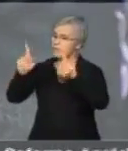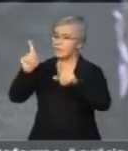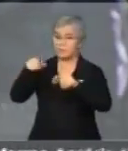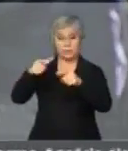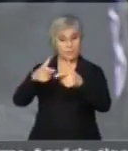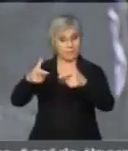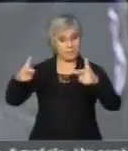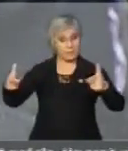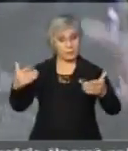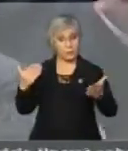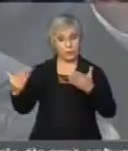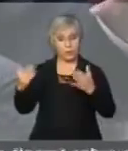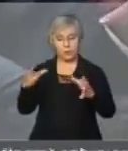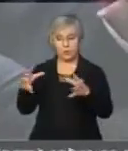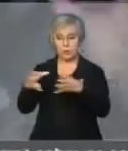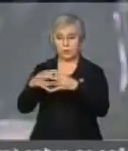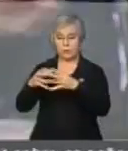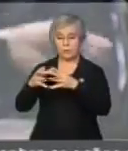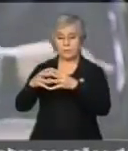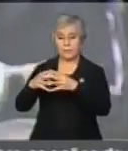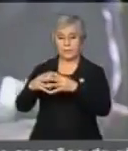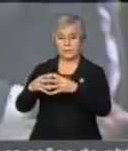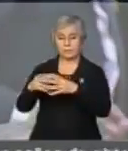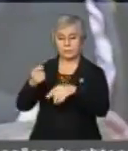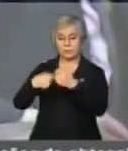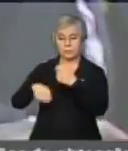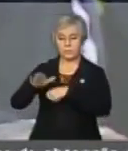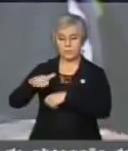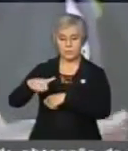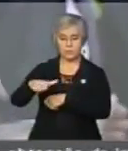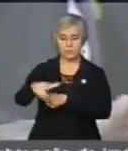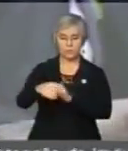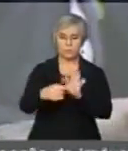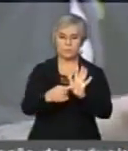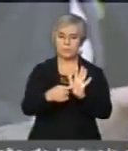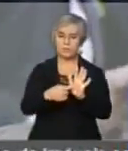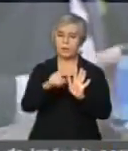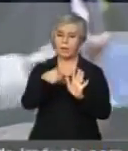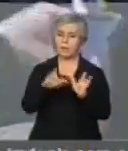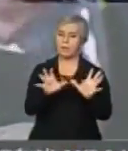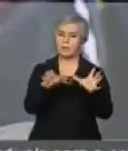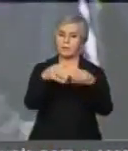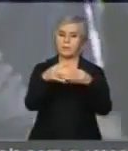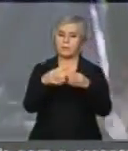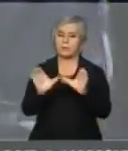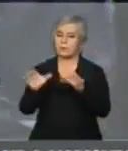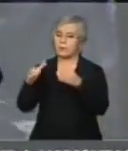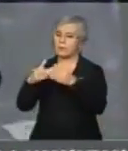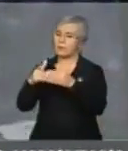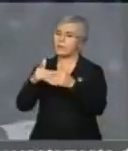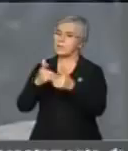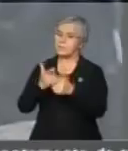maiores do ponto de vista econômico, são setores que